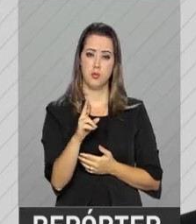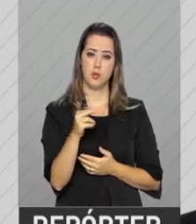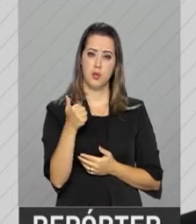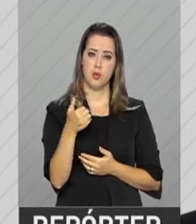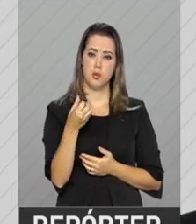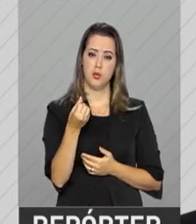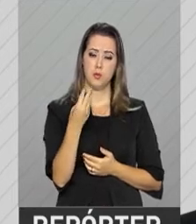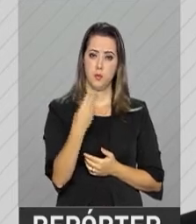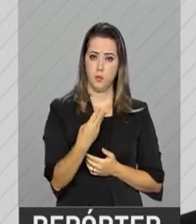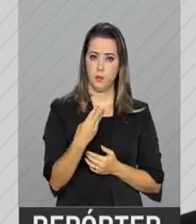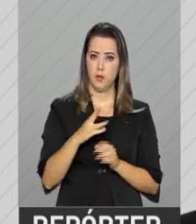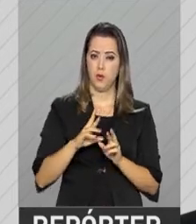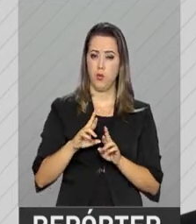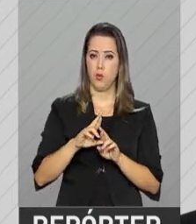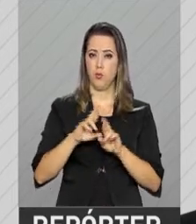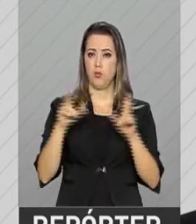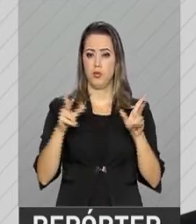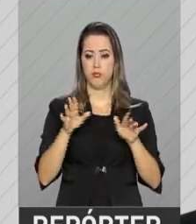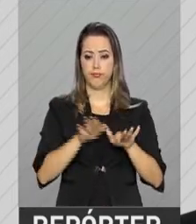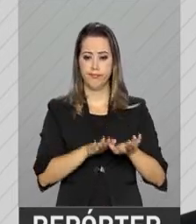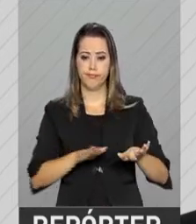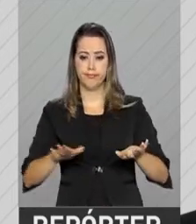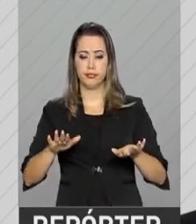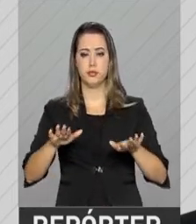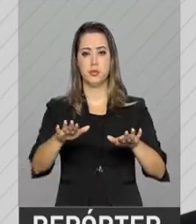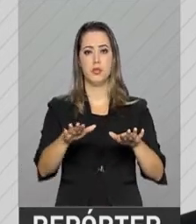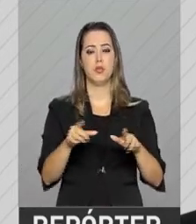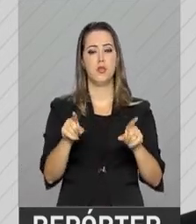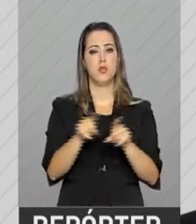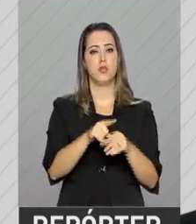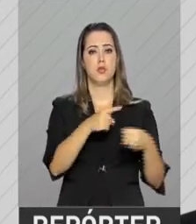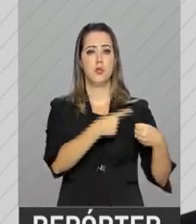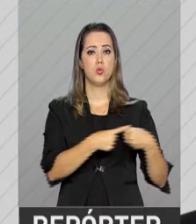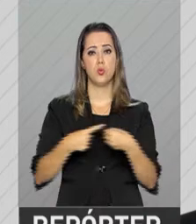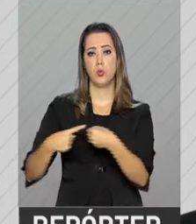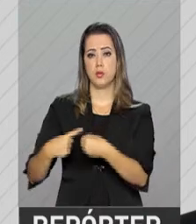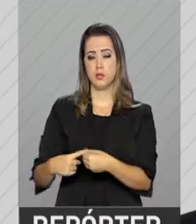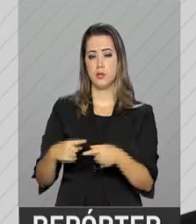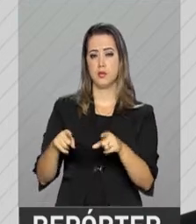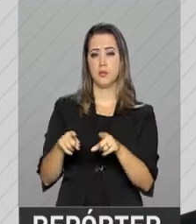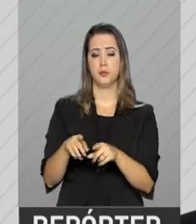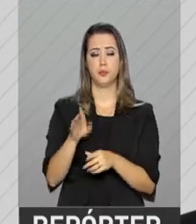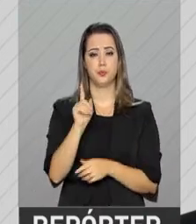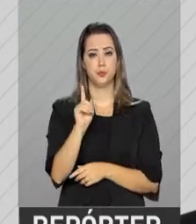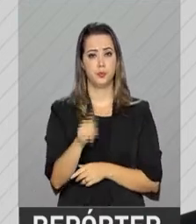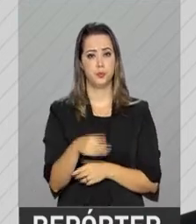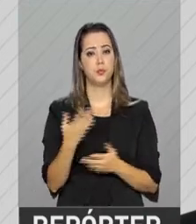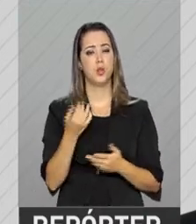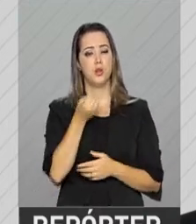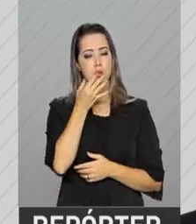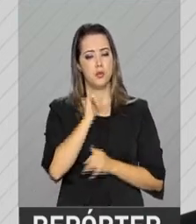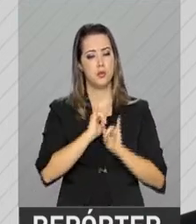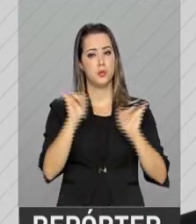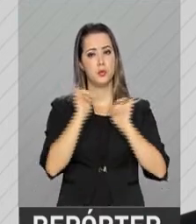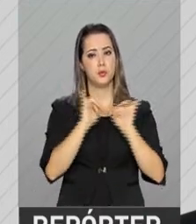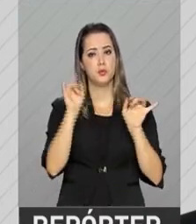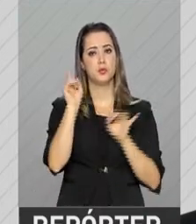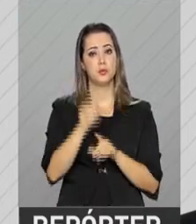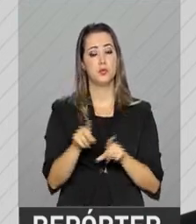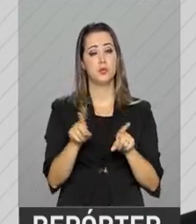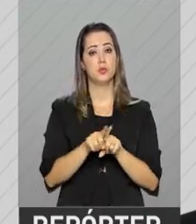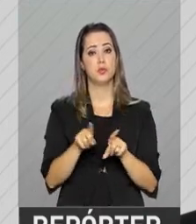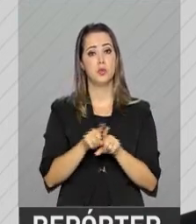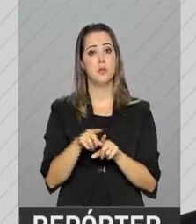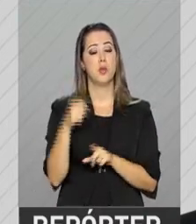como a duplicação do trecho entre cascavel e santa tereza do oeste por exemplo e as notícias são também